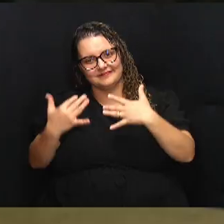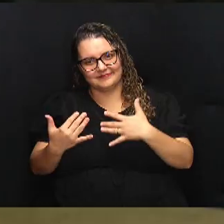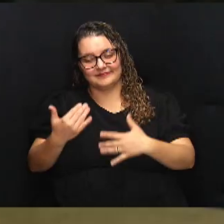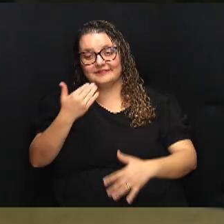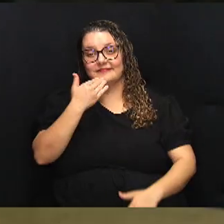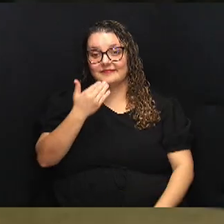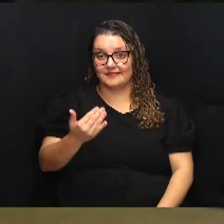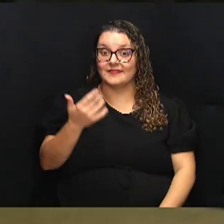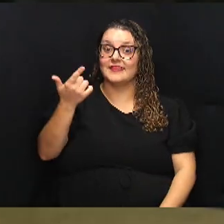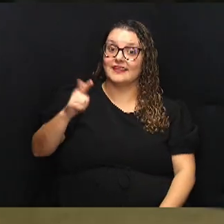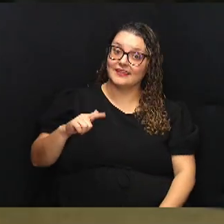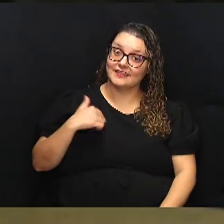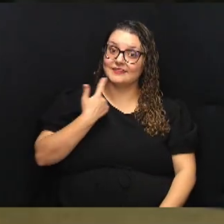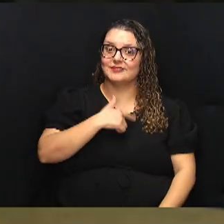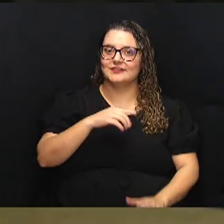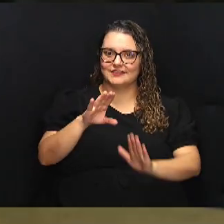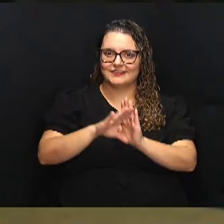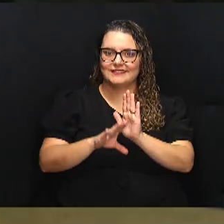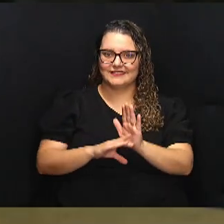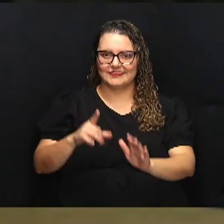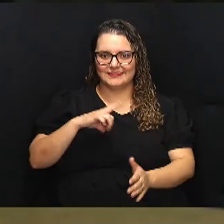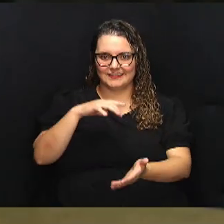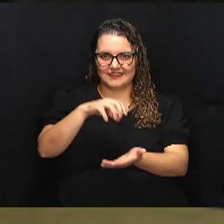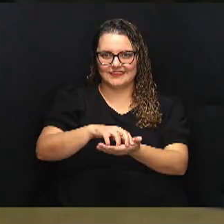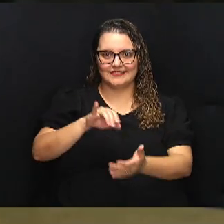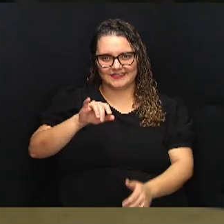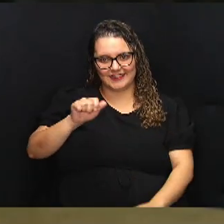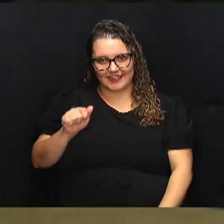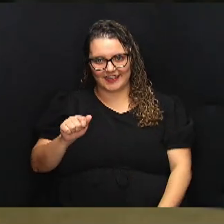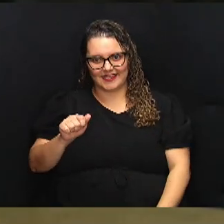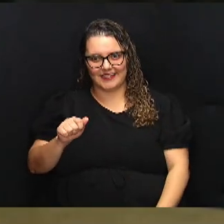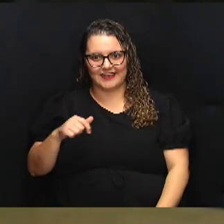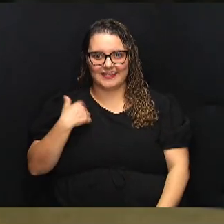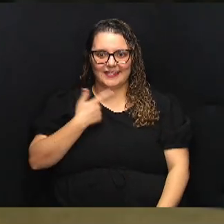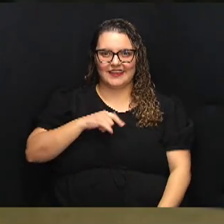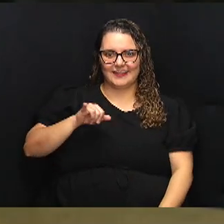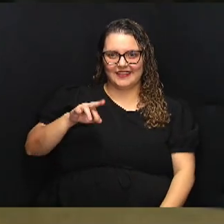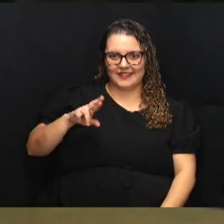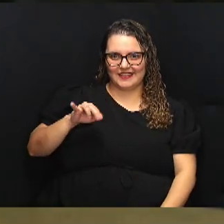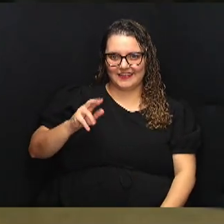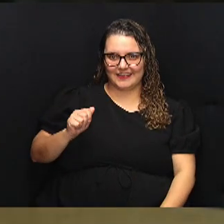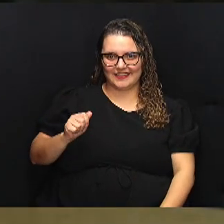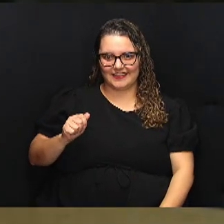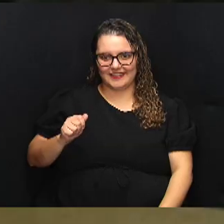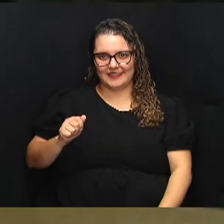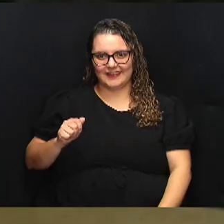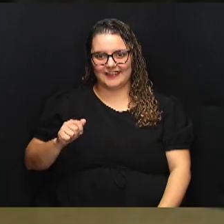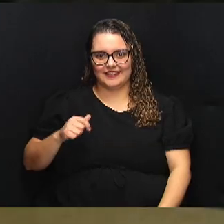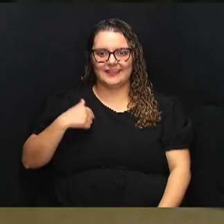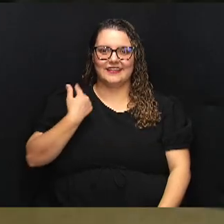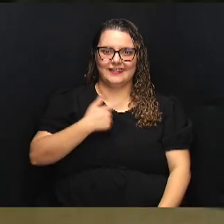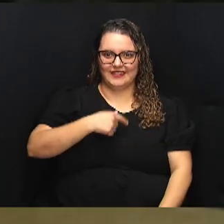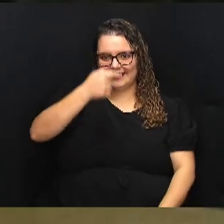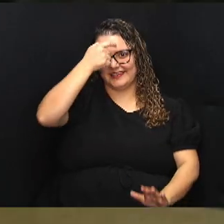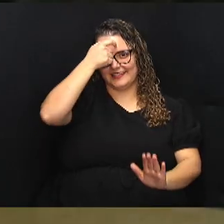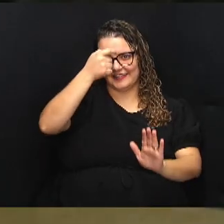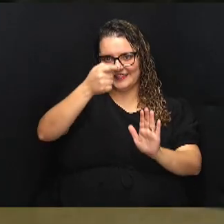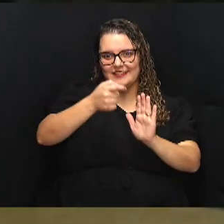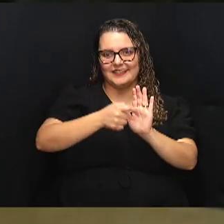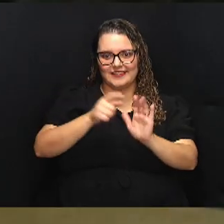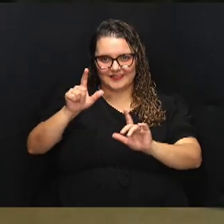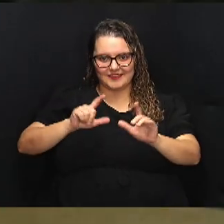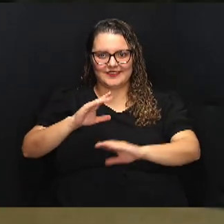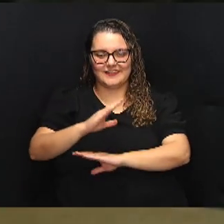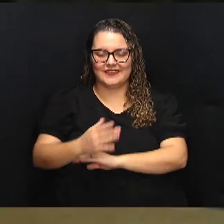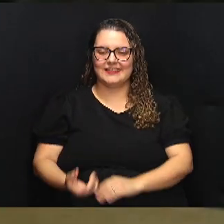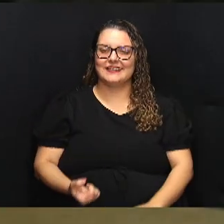você continue. Nós temos a nossa Central IA e a nossa IRIA, a nossa inteligência artificial aqui da TV